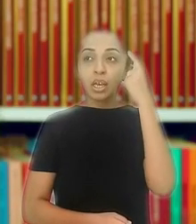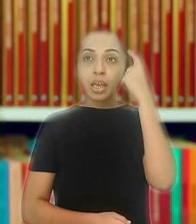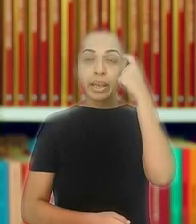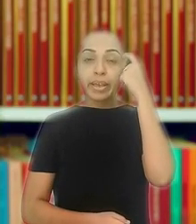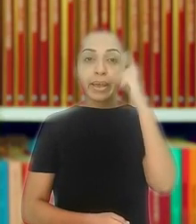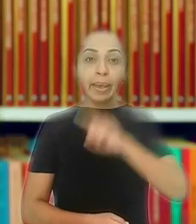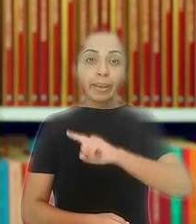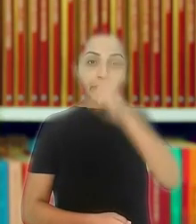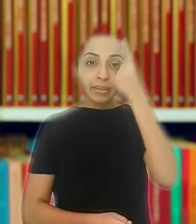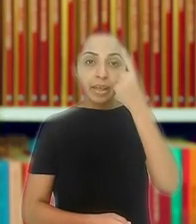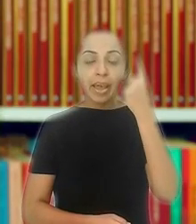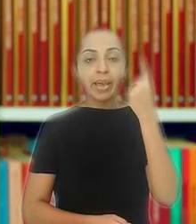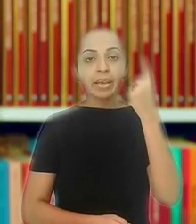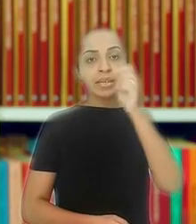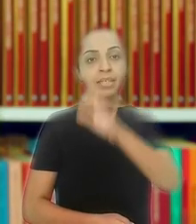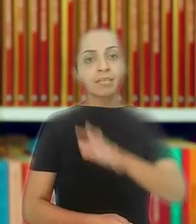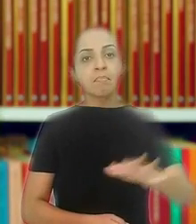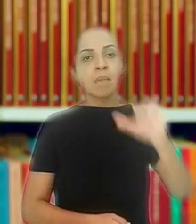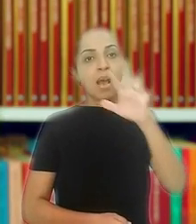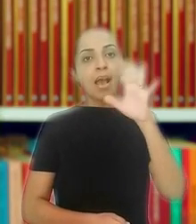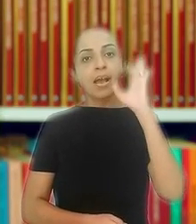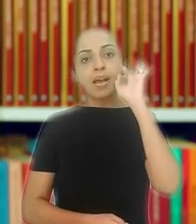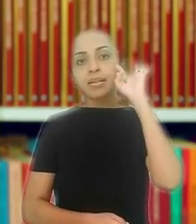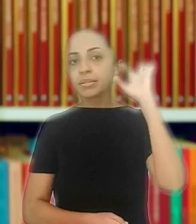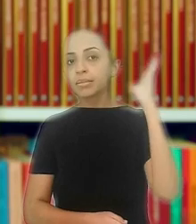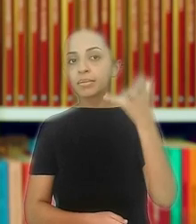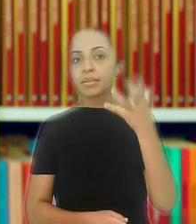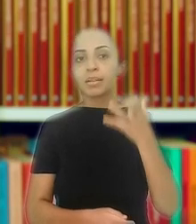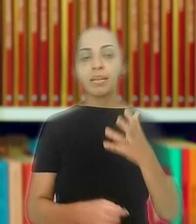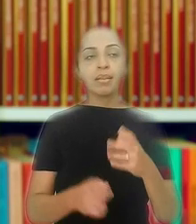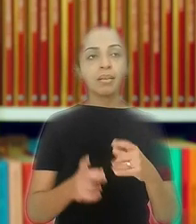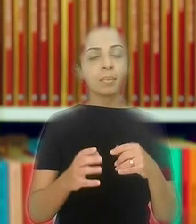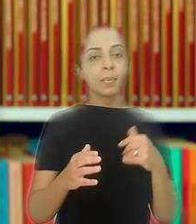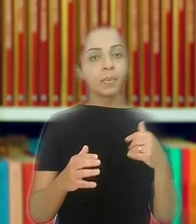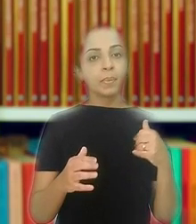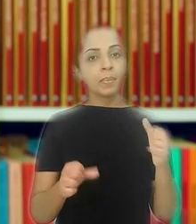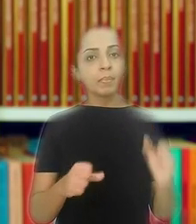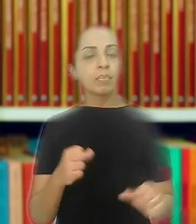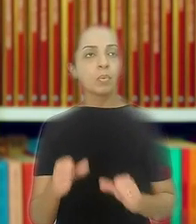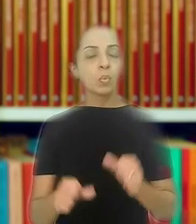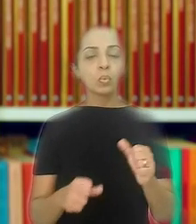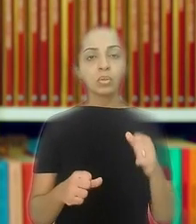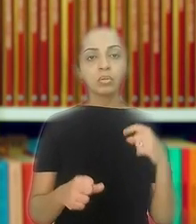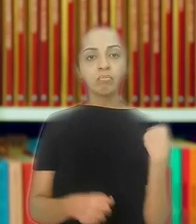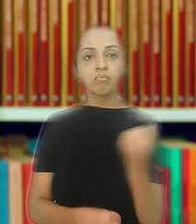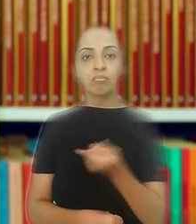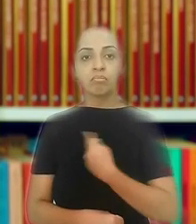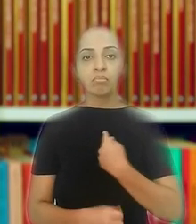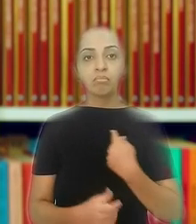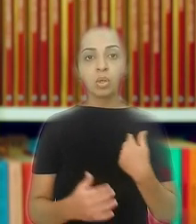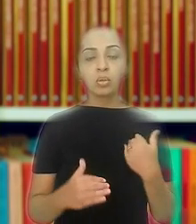do espaço do tempo e o mistério poético que a gente vai encontrando